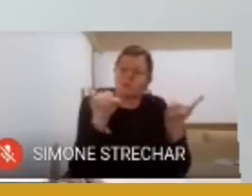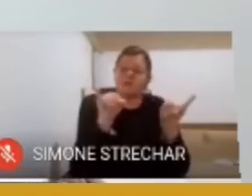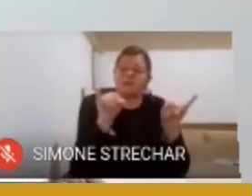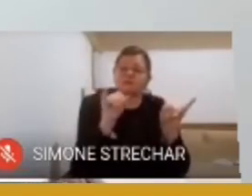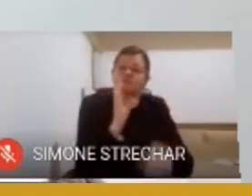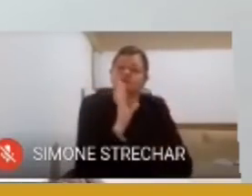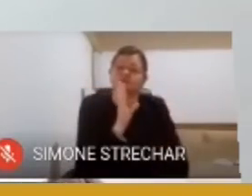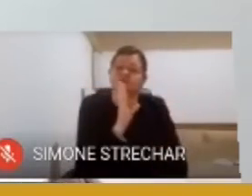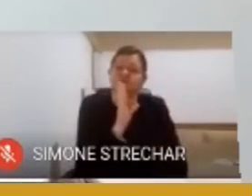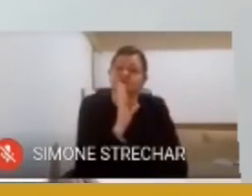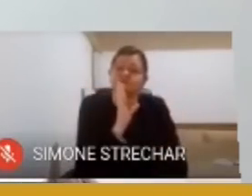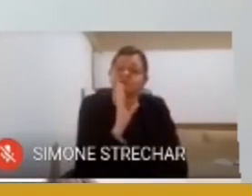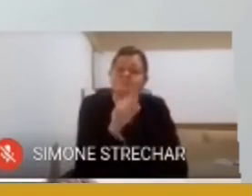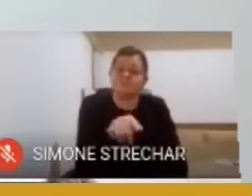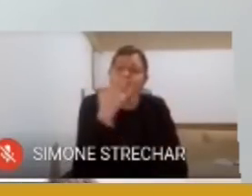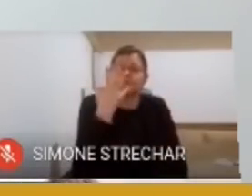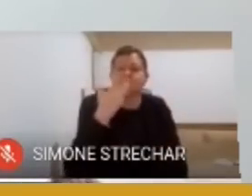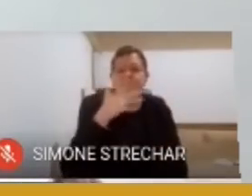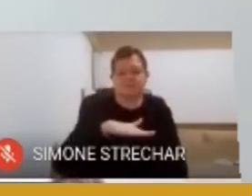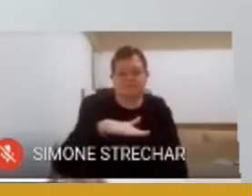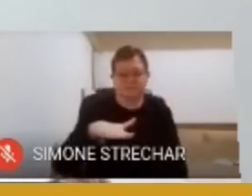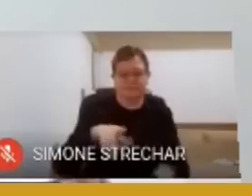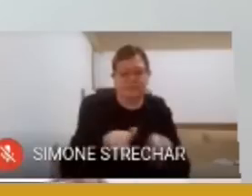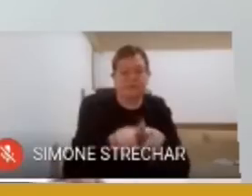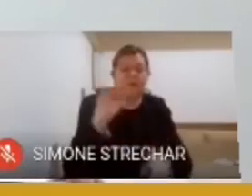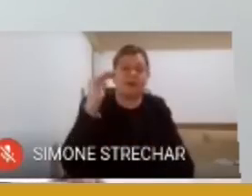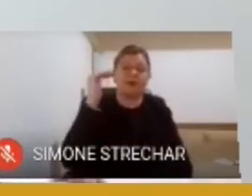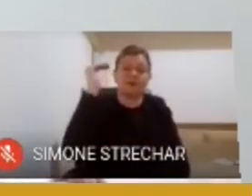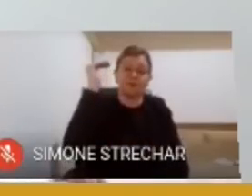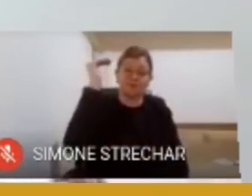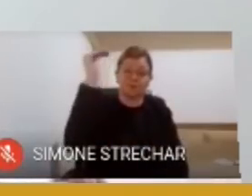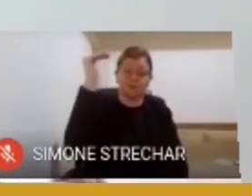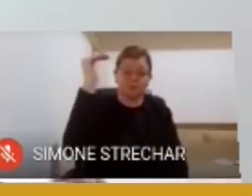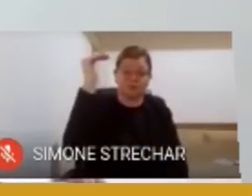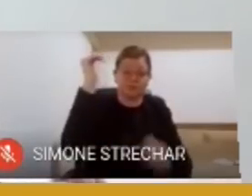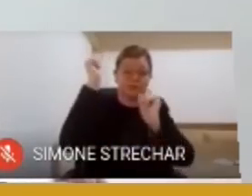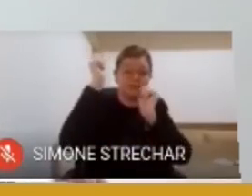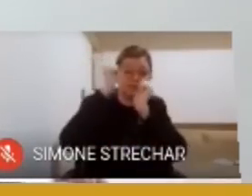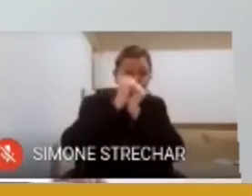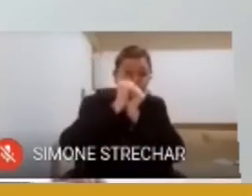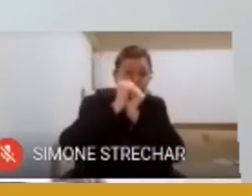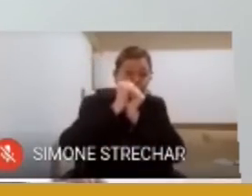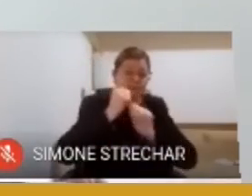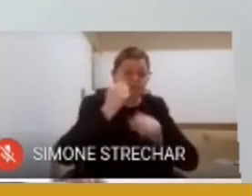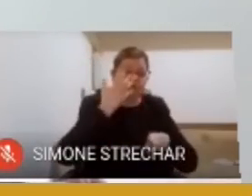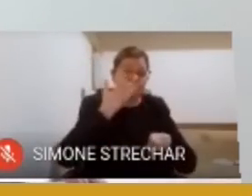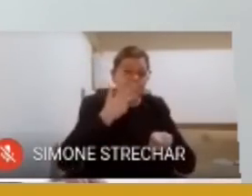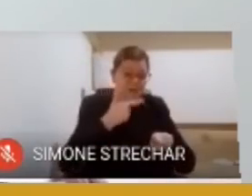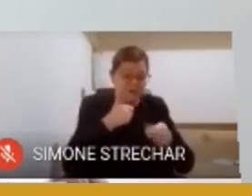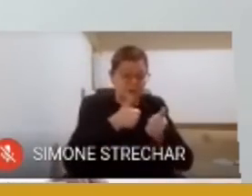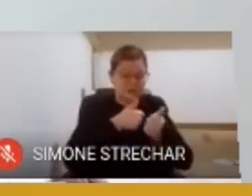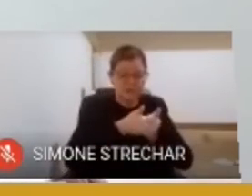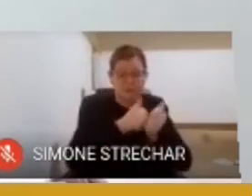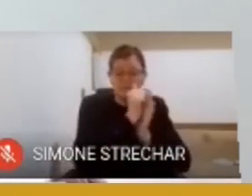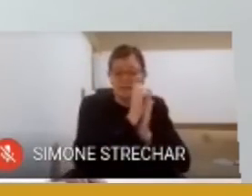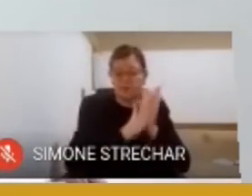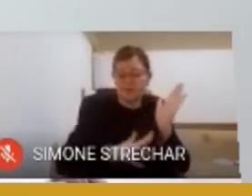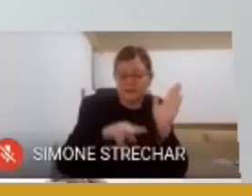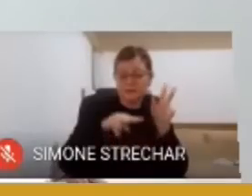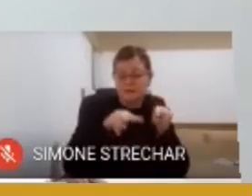está acompanhando as atividades vai ter uma noção de que a escola é contra toda e qualquer forma de